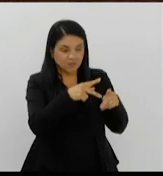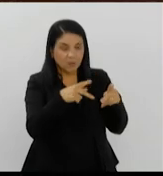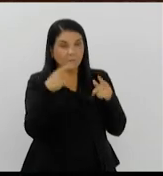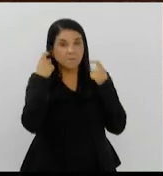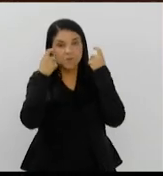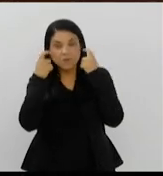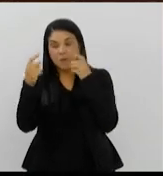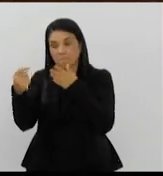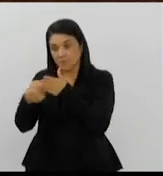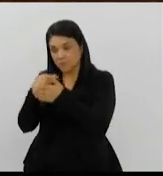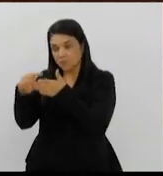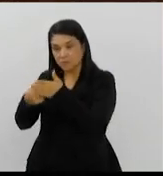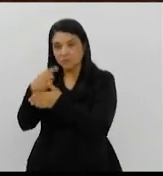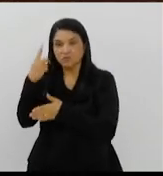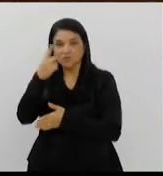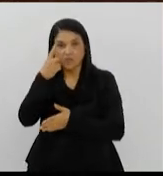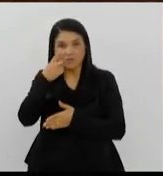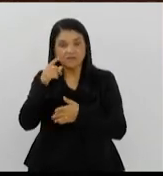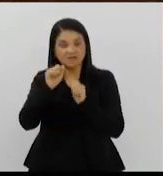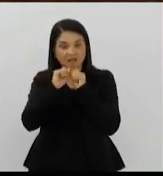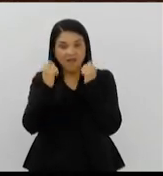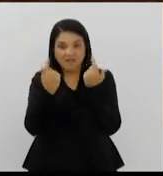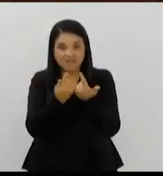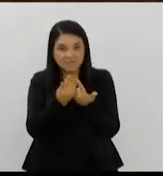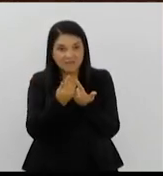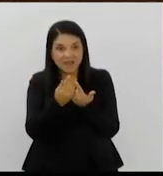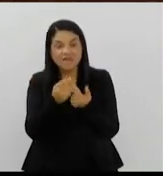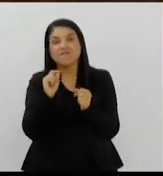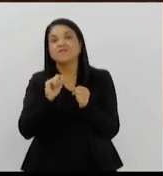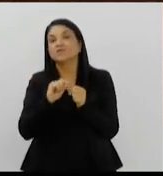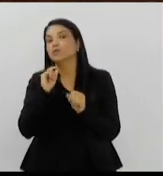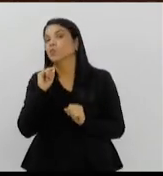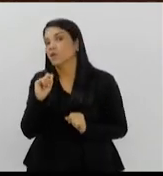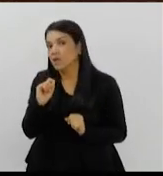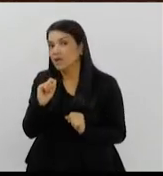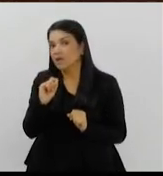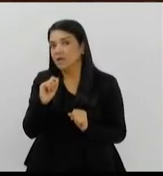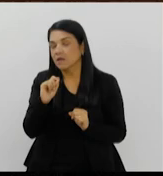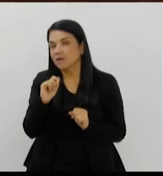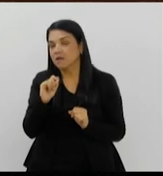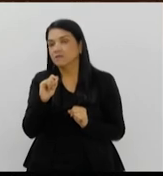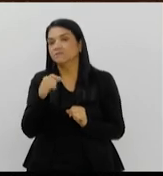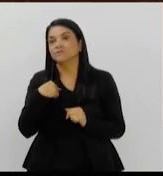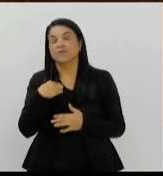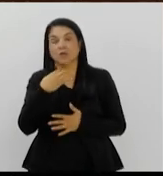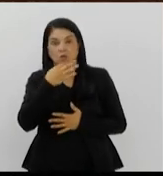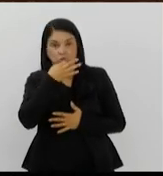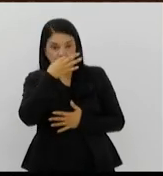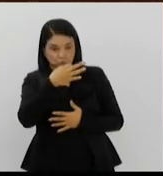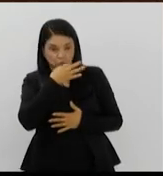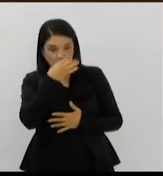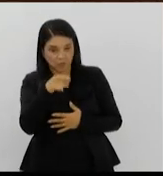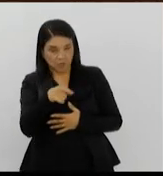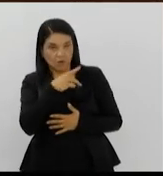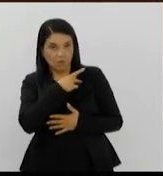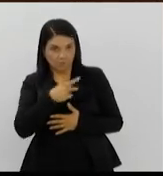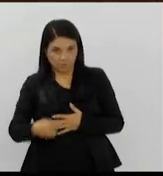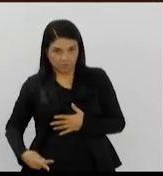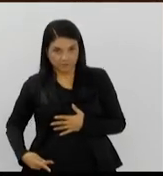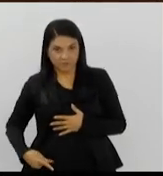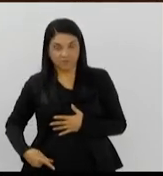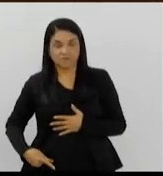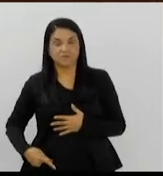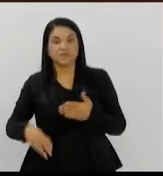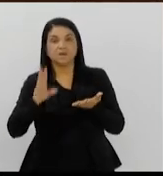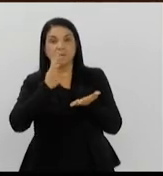se a Assembleia não está legislando sobre o que a LERJ está fazendo. Então, eu sugeri à Vossa Excelência que colocasse, que a